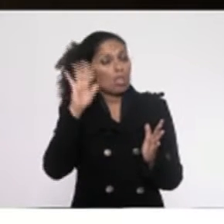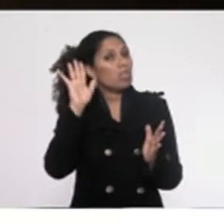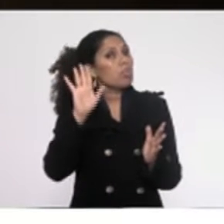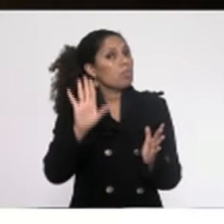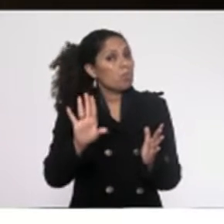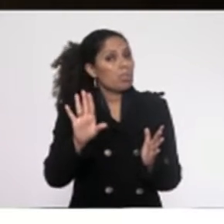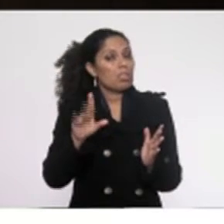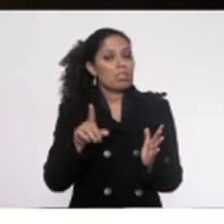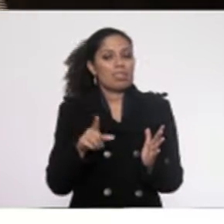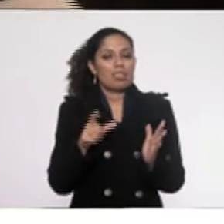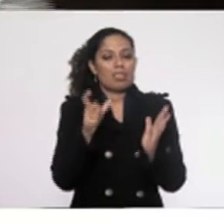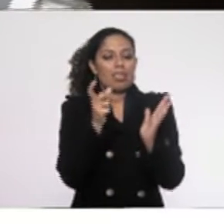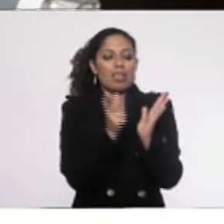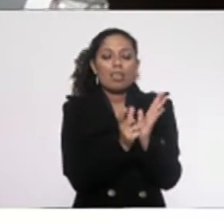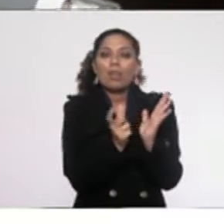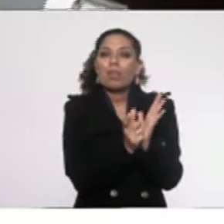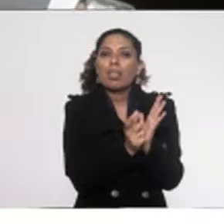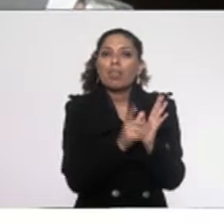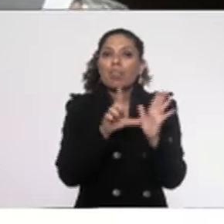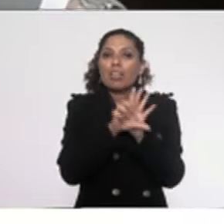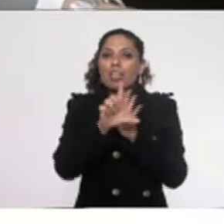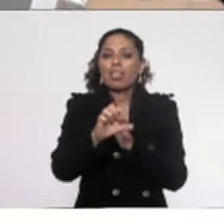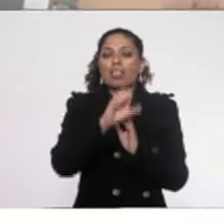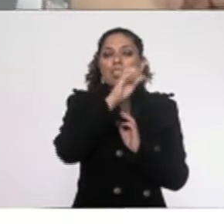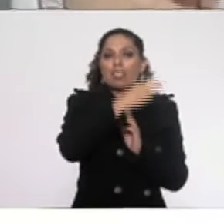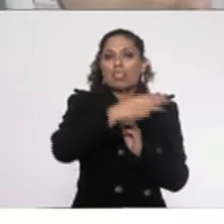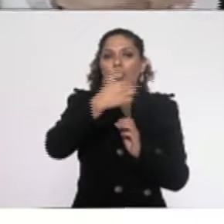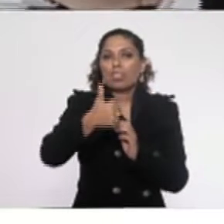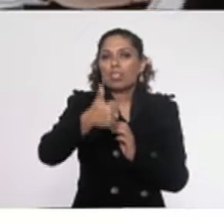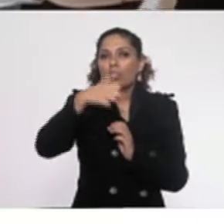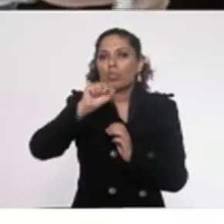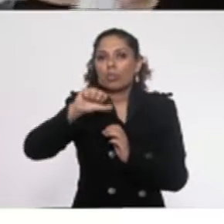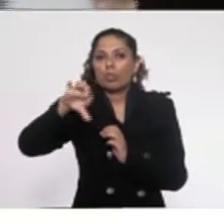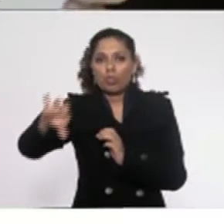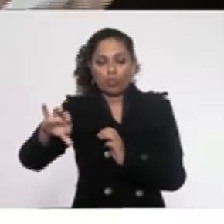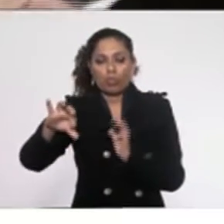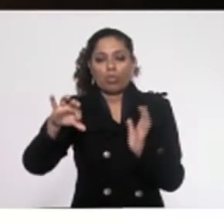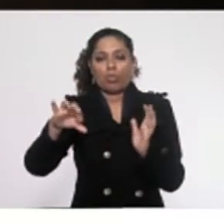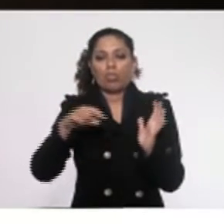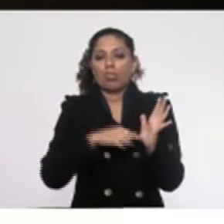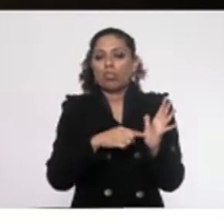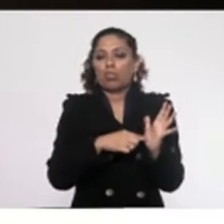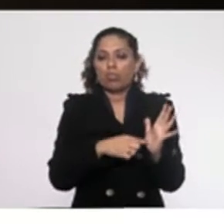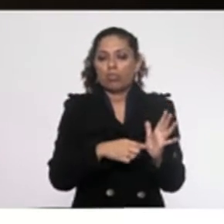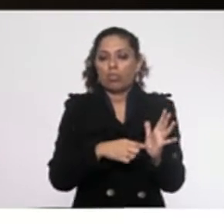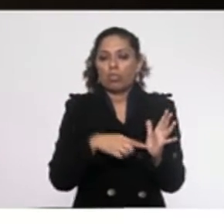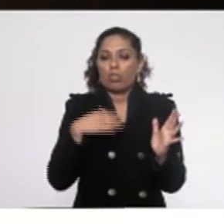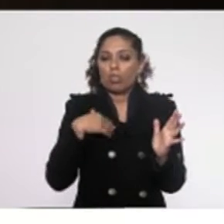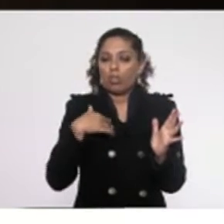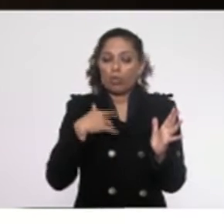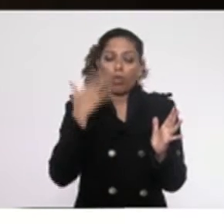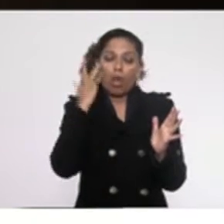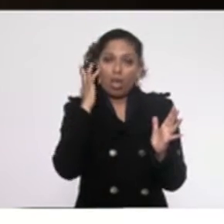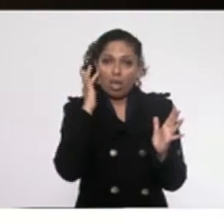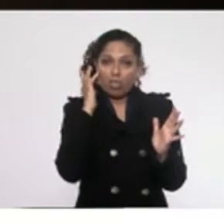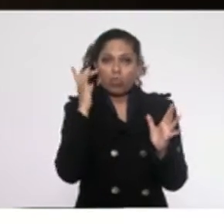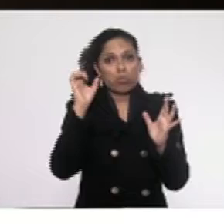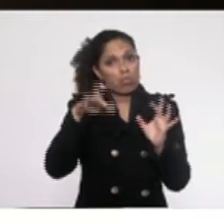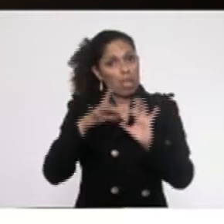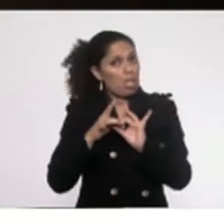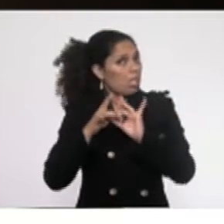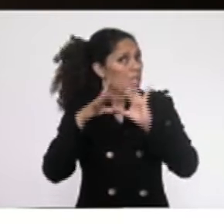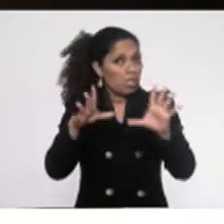porém, na letra da lei 3189, ele, salvo melhor juízo, eu considero aquilo